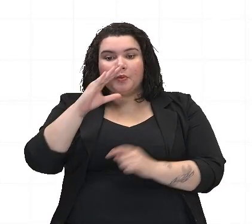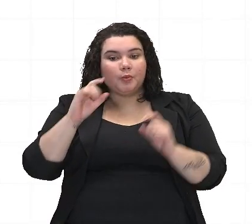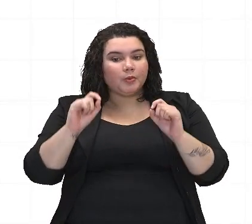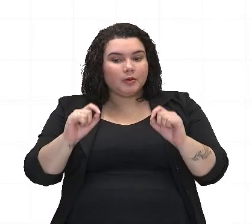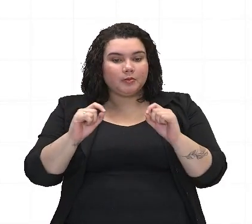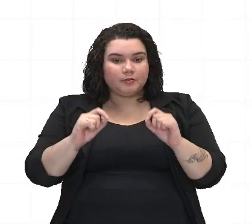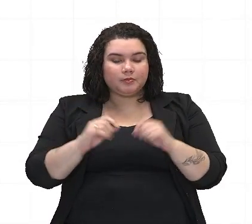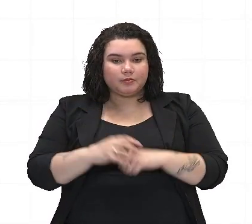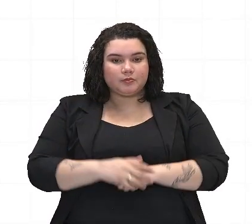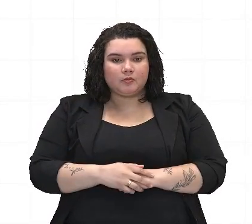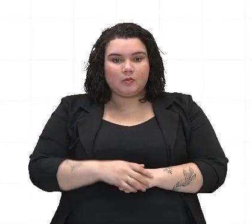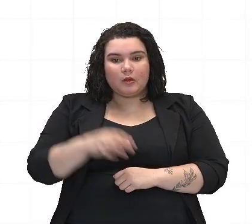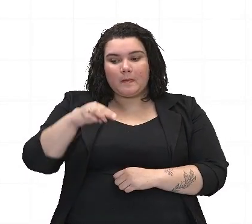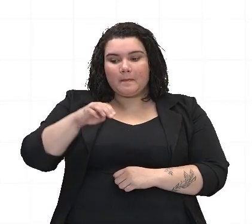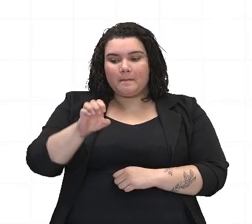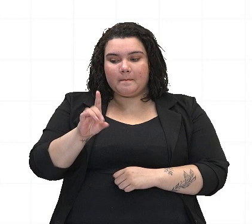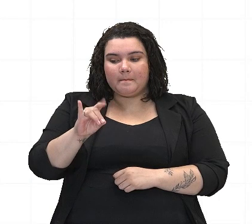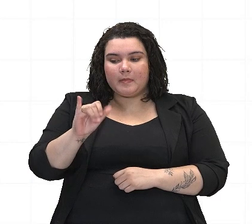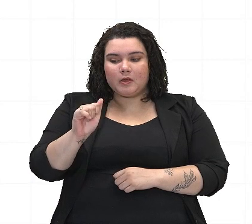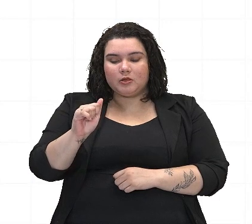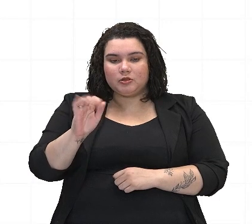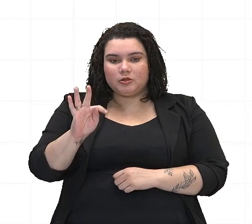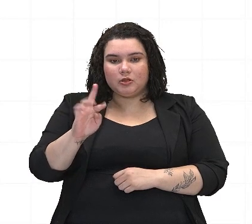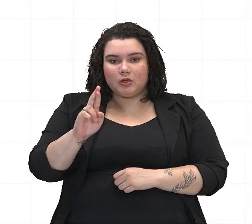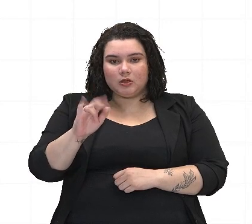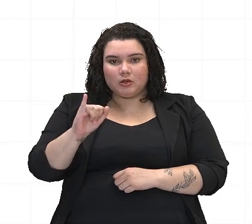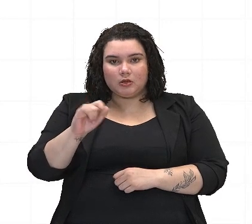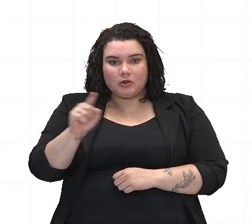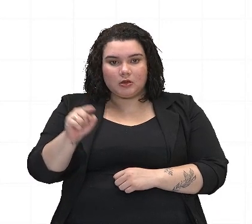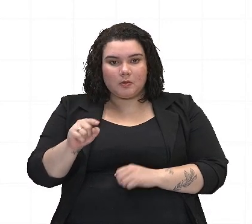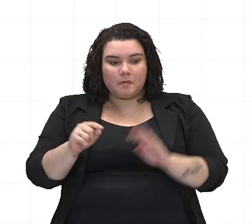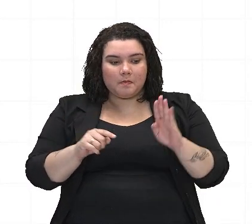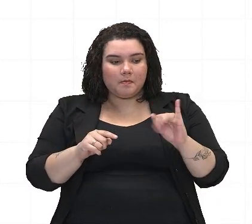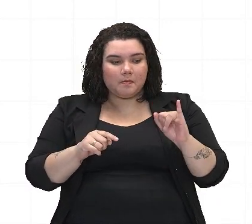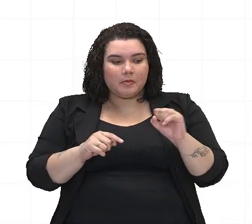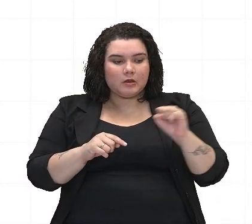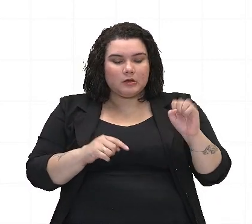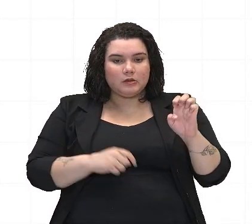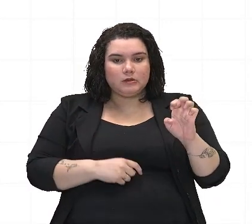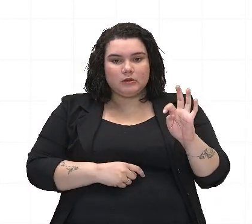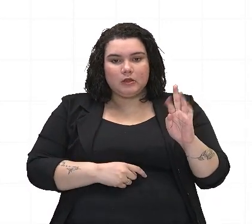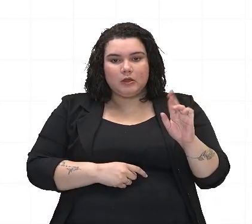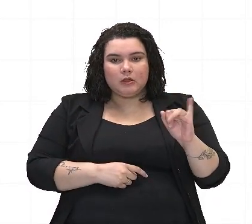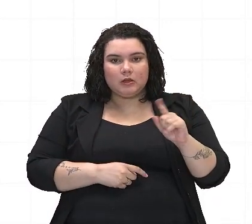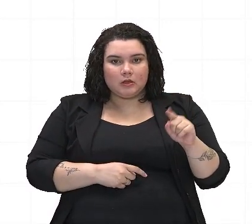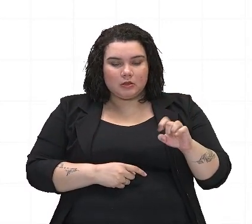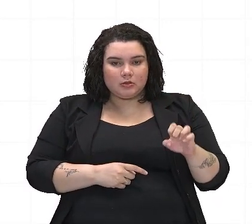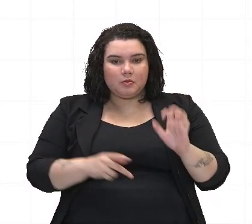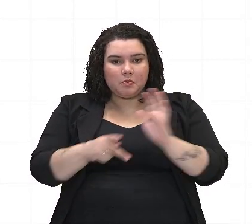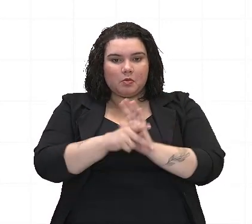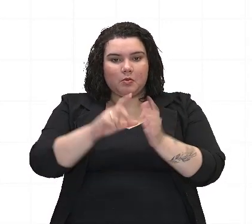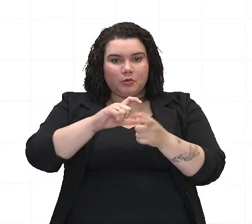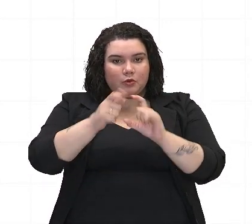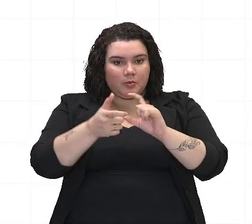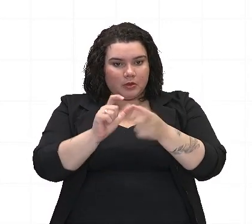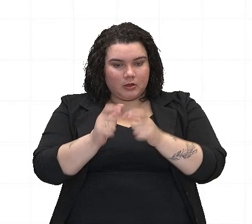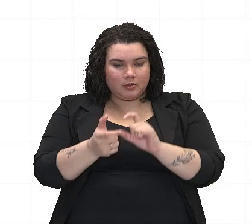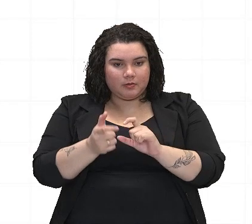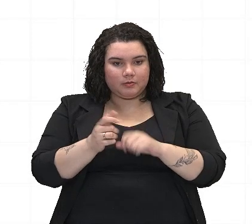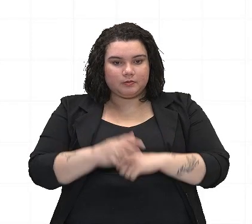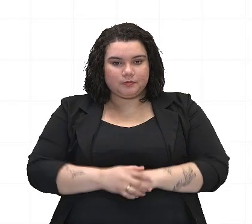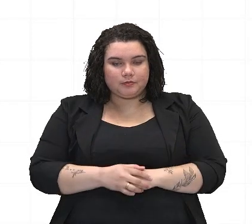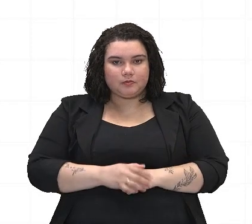é mediatriz e bissetriz como lugares geométricos, construção e problemas.